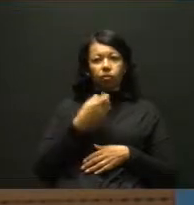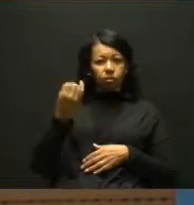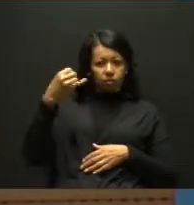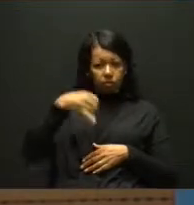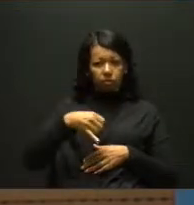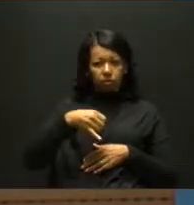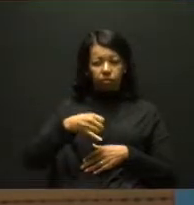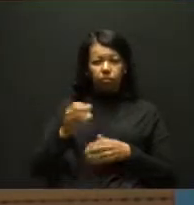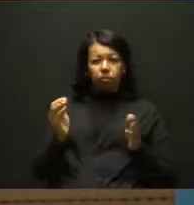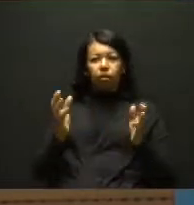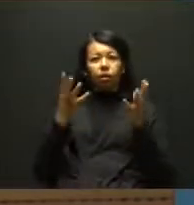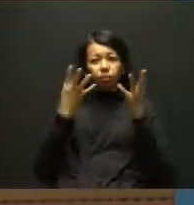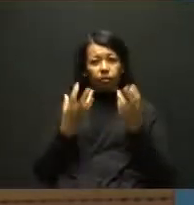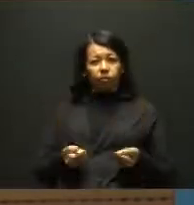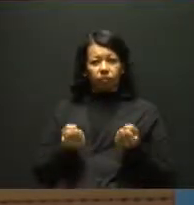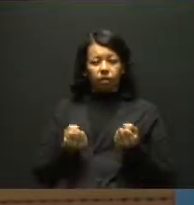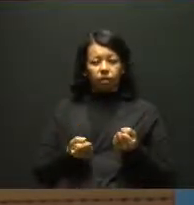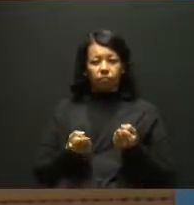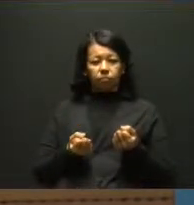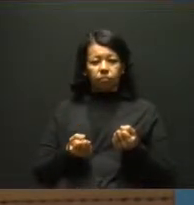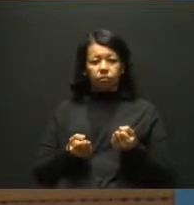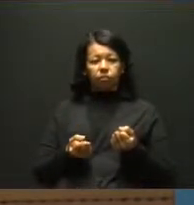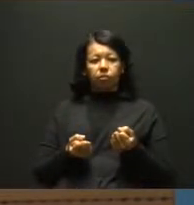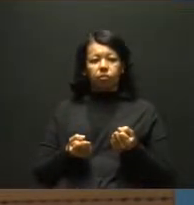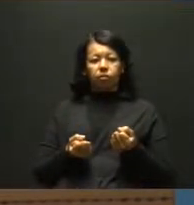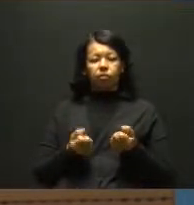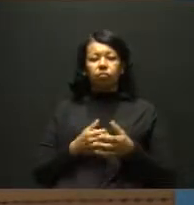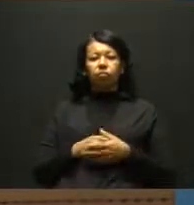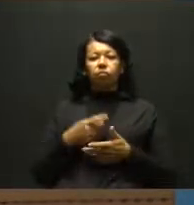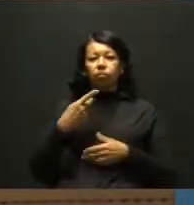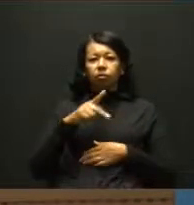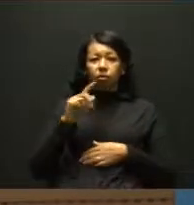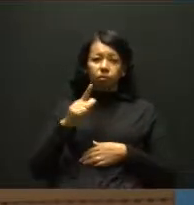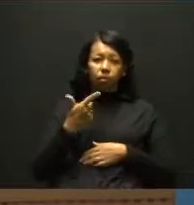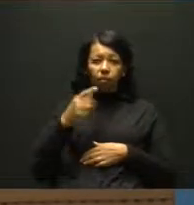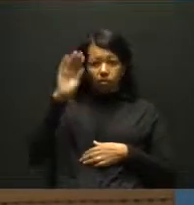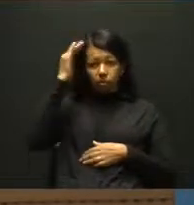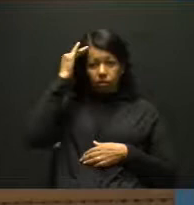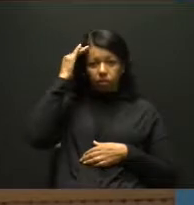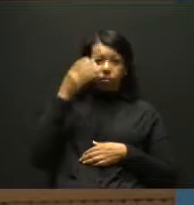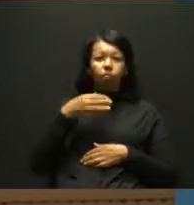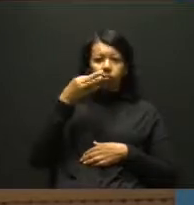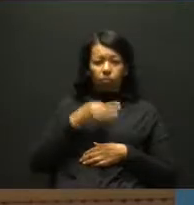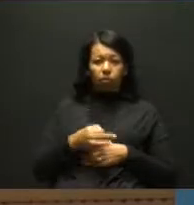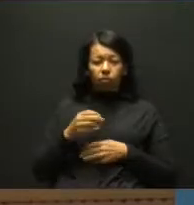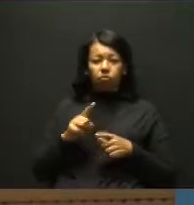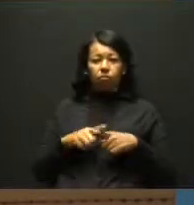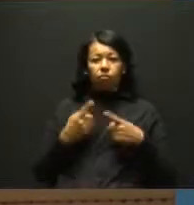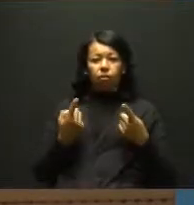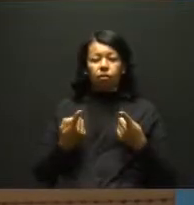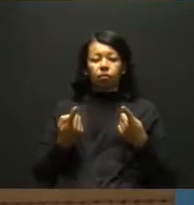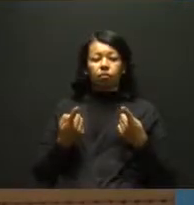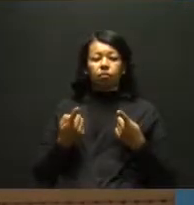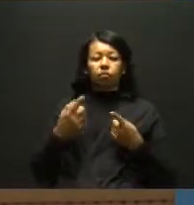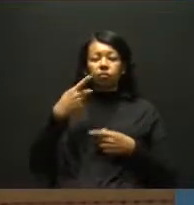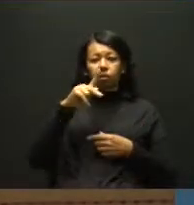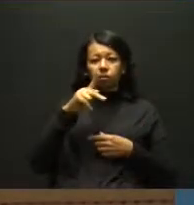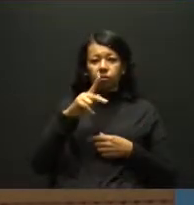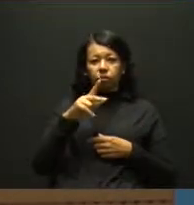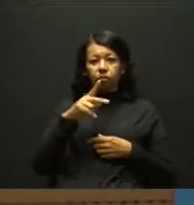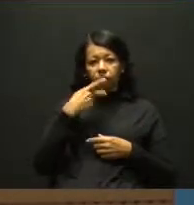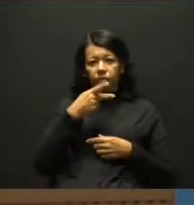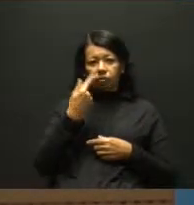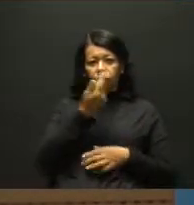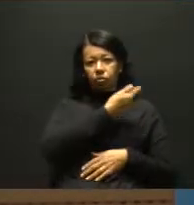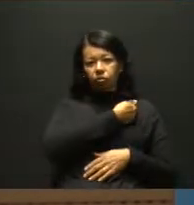fechamento acho que houve uma distorção de palavras você não entendeu direito e outra coisa quando vossa excelência falou